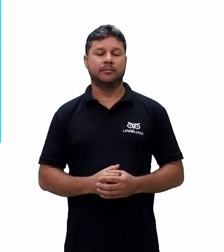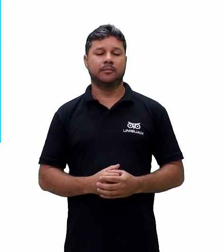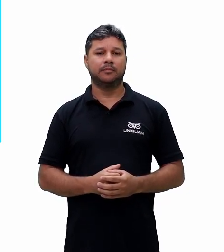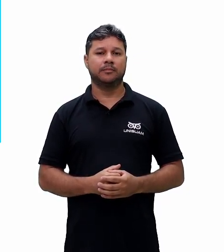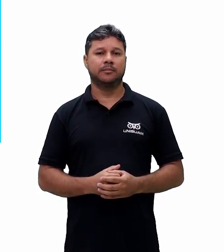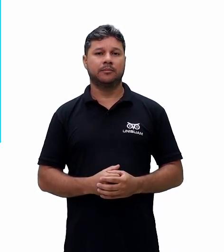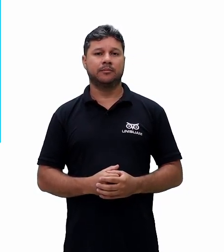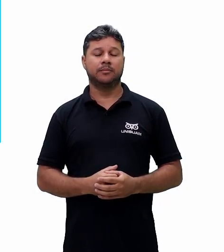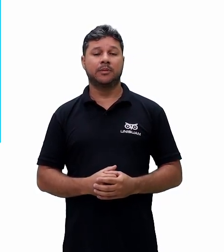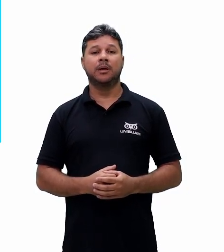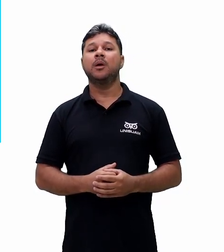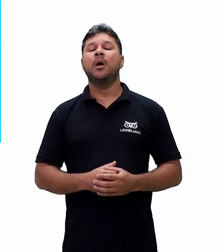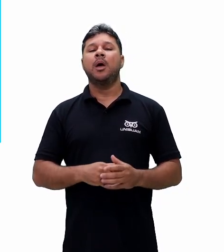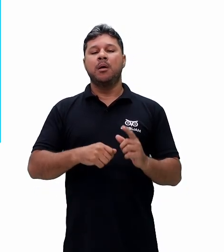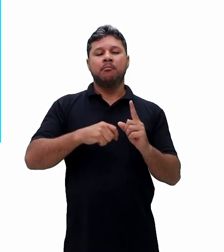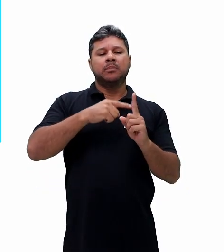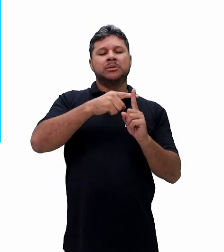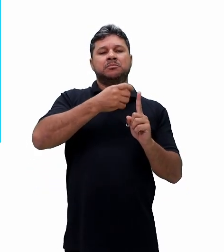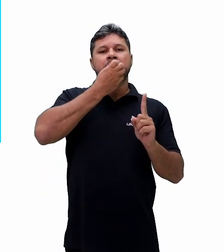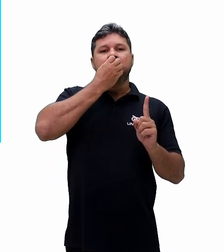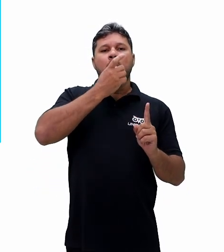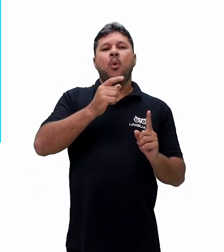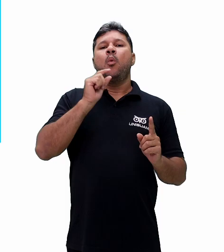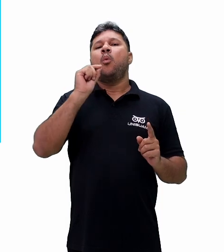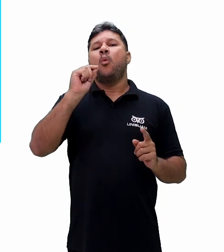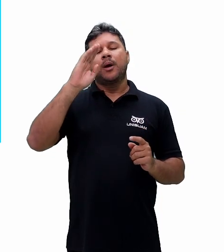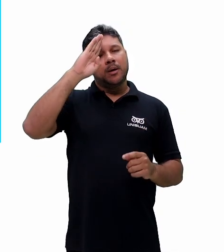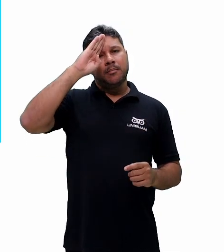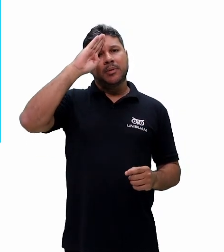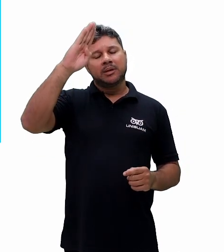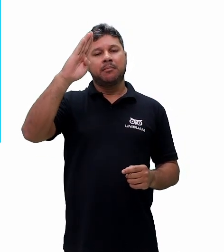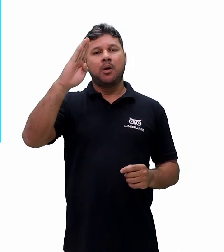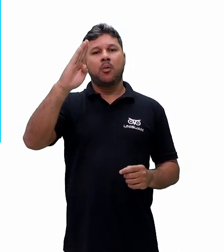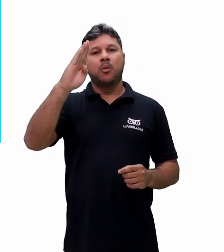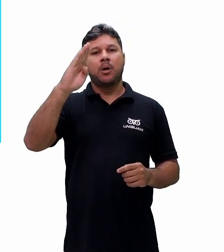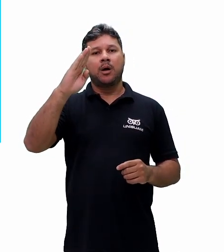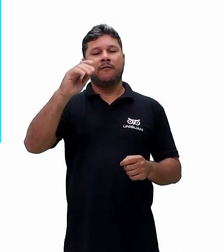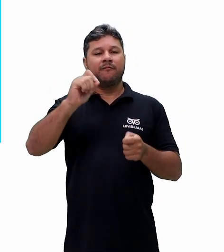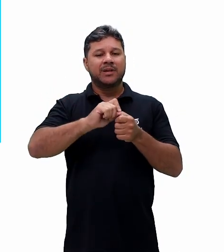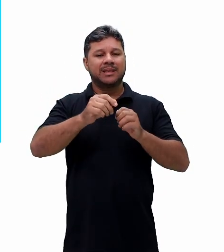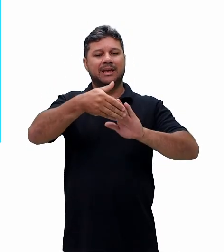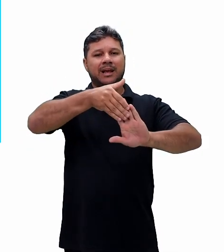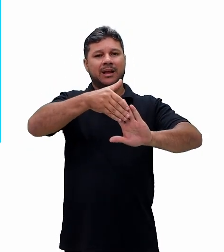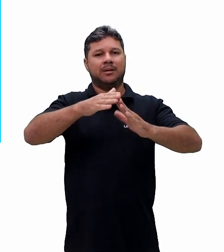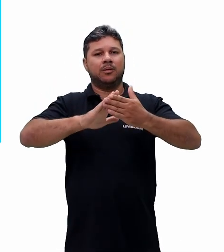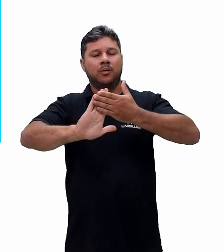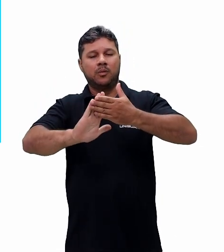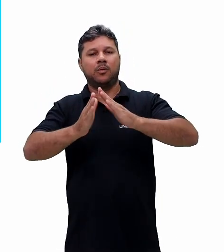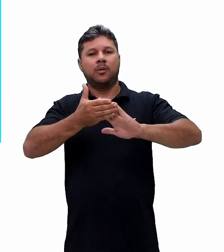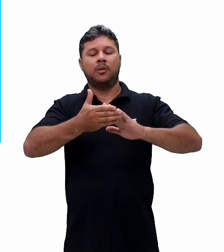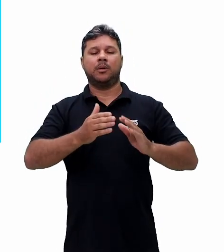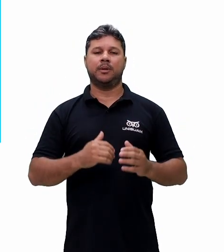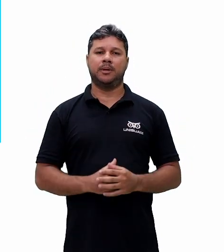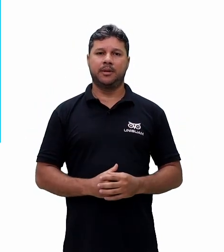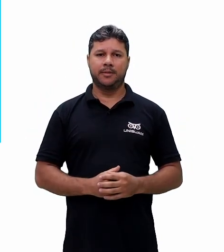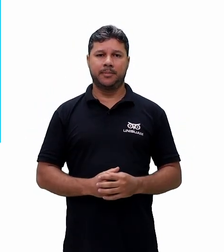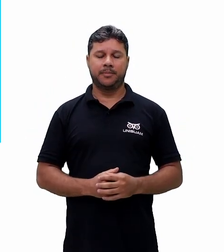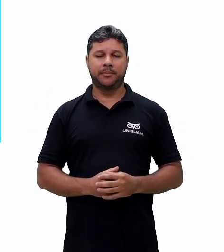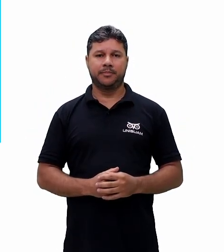E quais são os principais benefícios promovidos pelo alongamento?